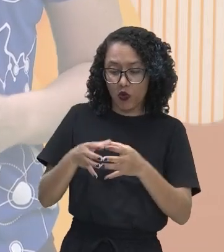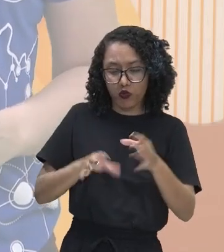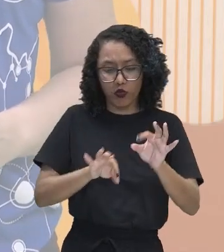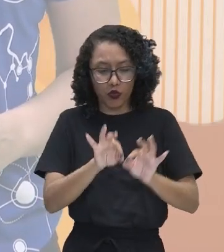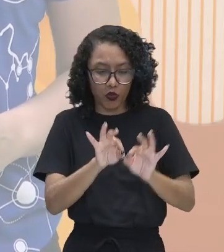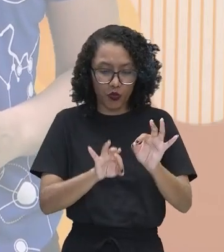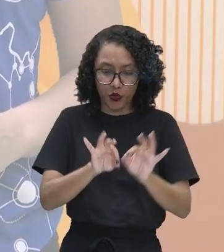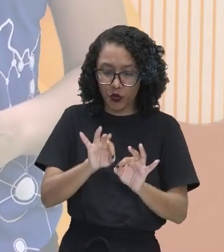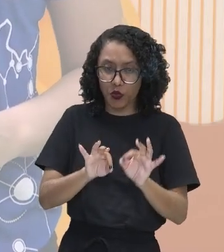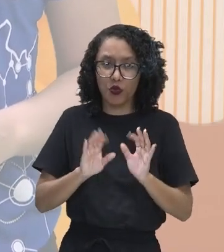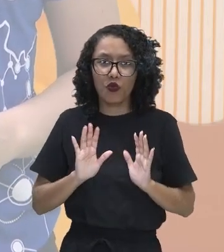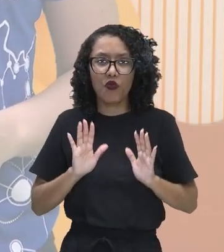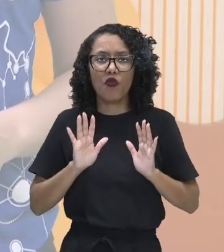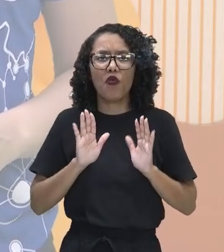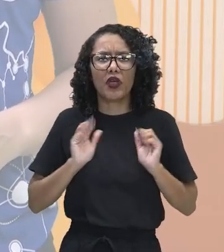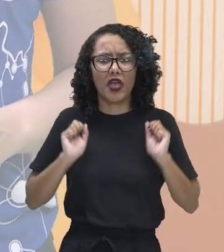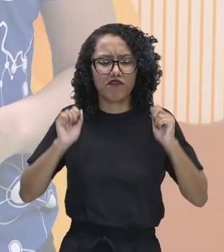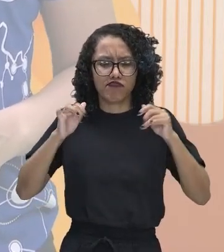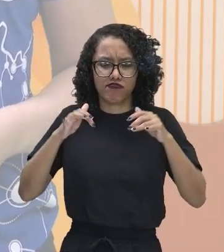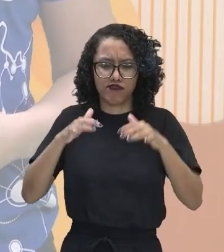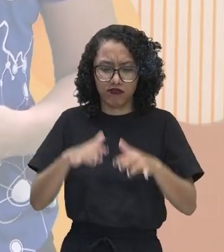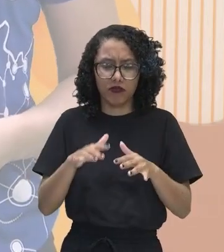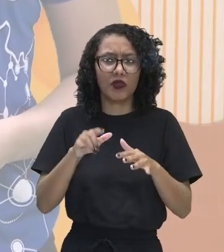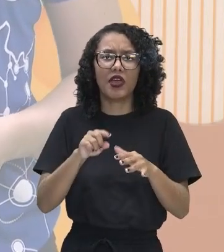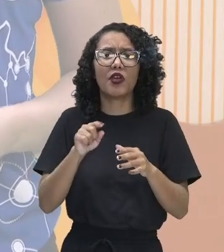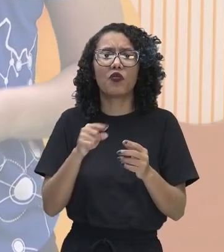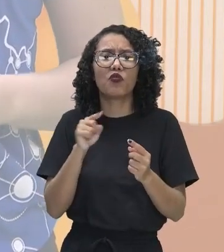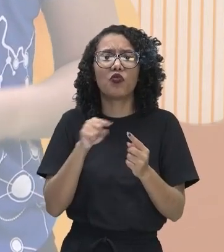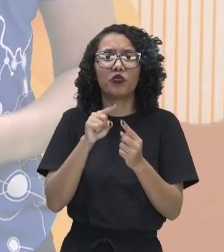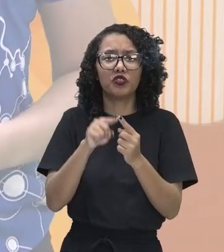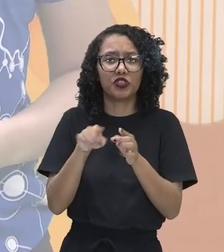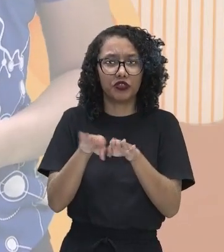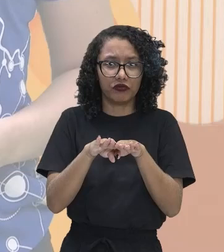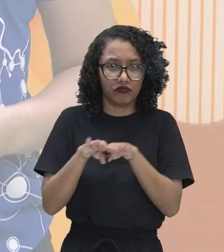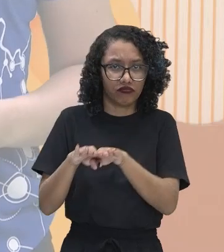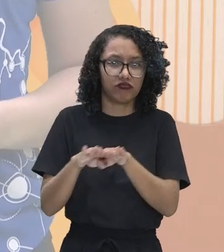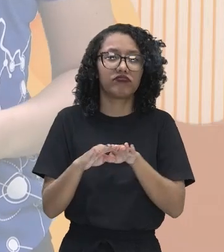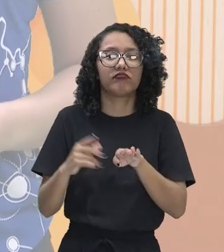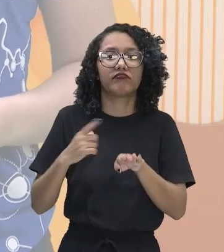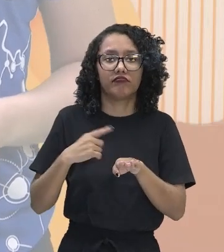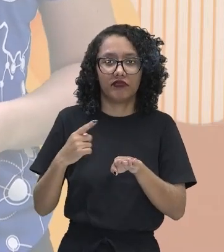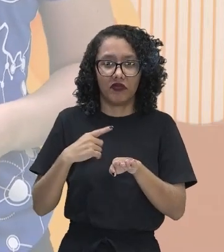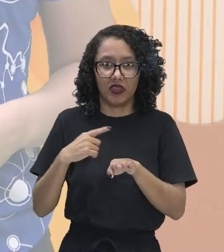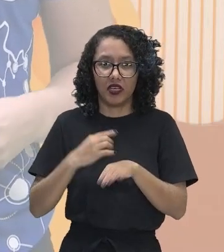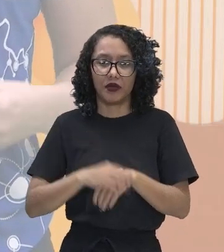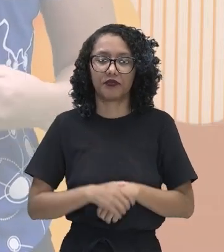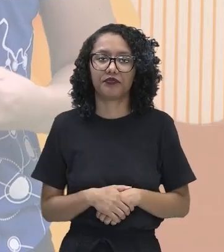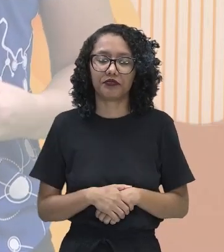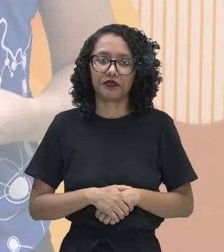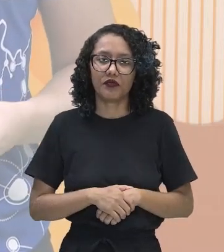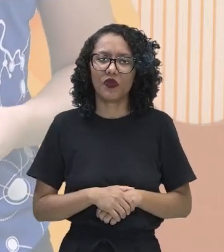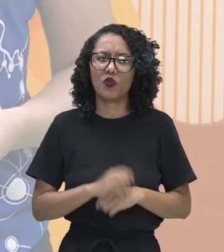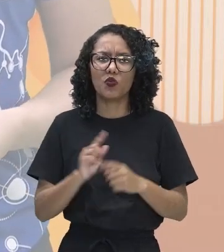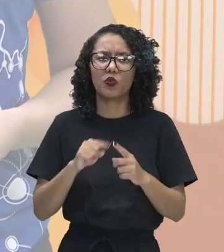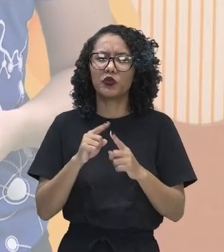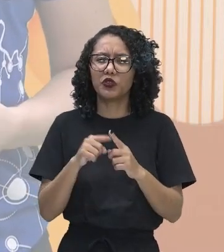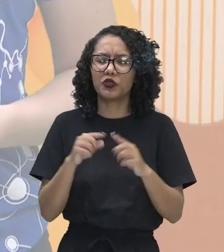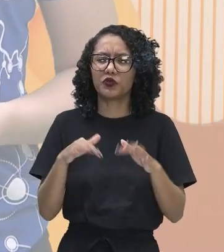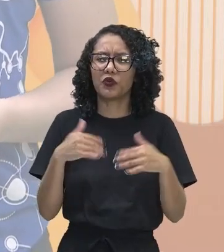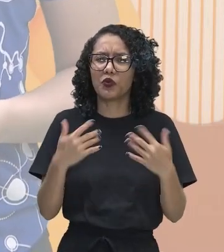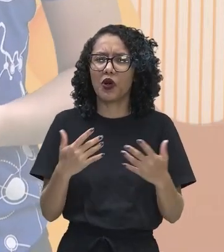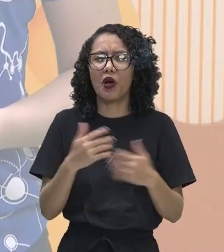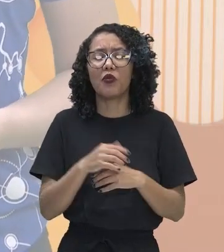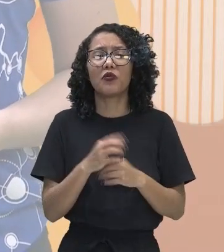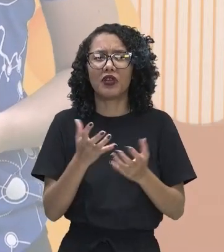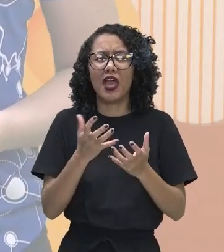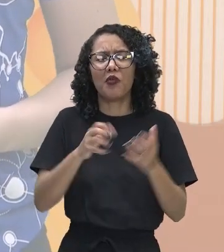que se mobilizam em torno de causas comuns, geralmente com o objetivo de promover mudanças